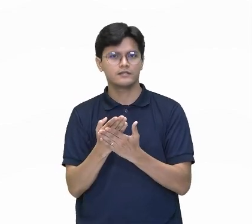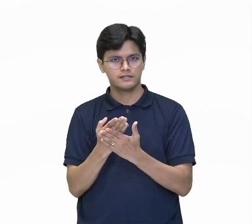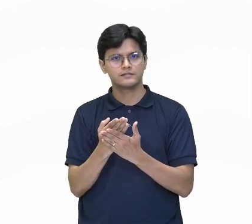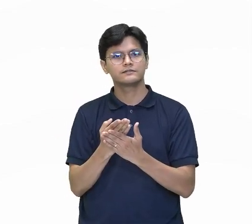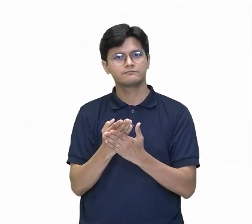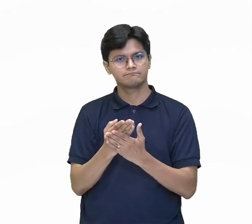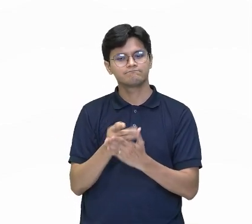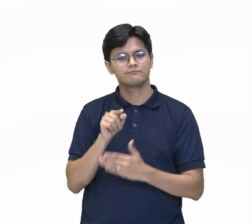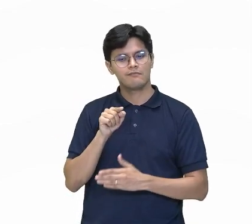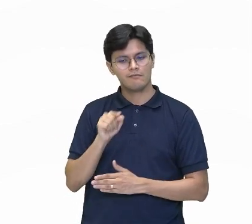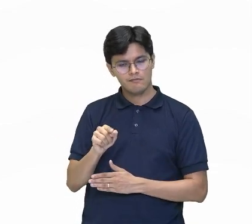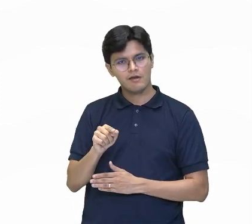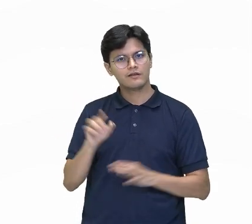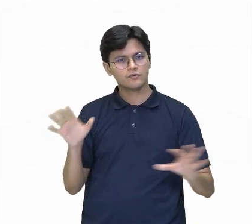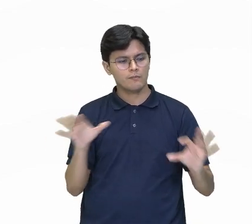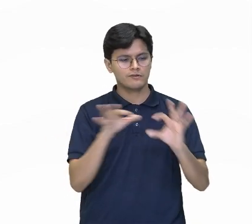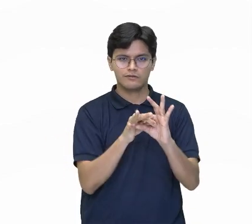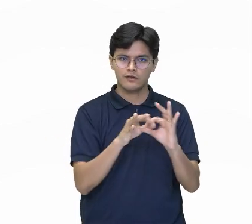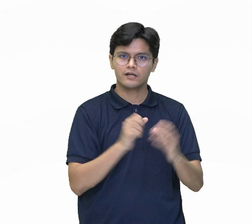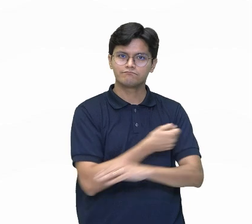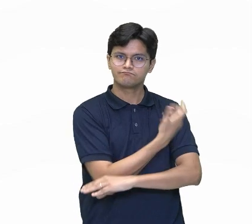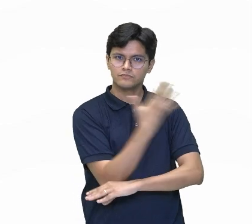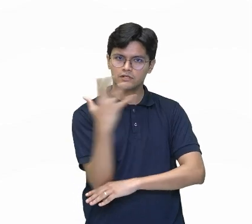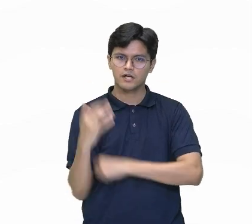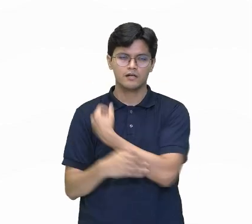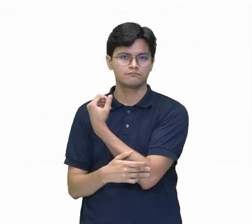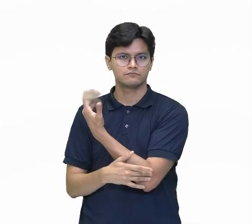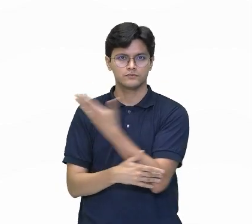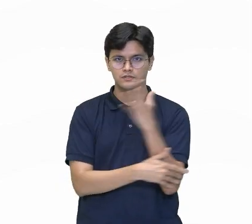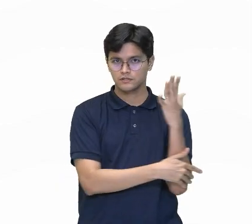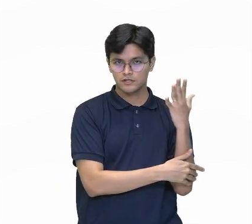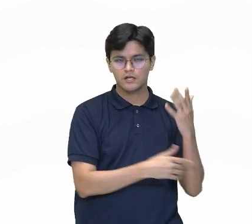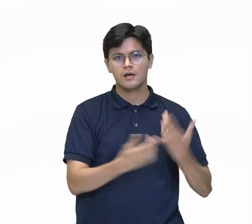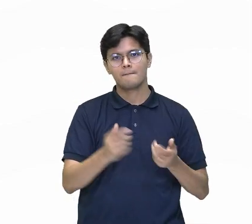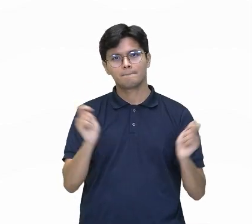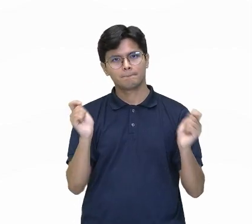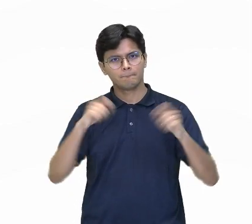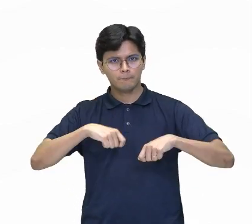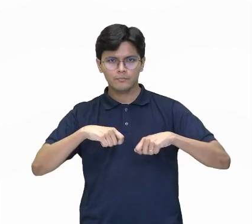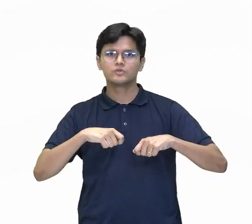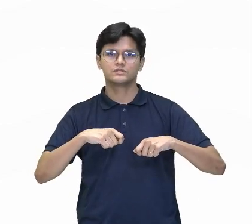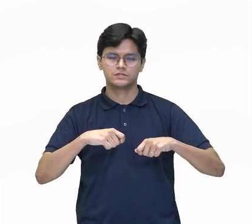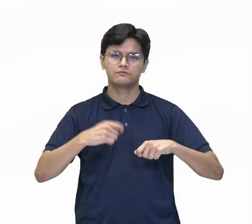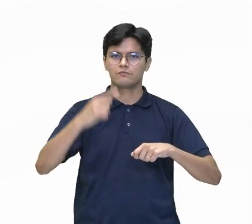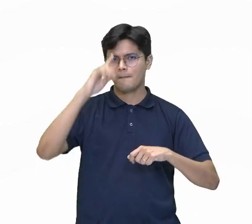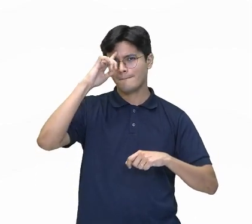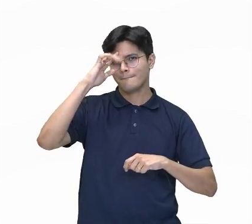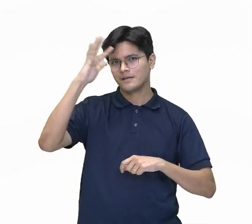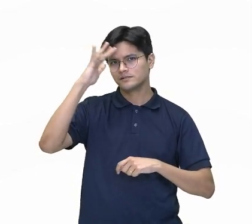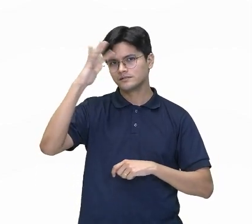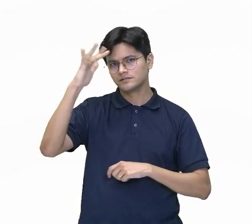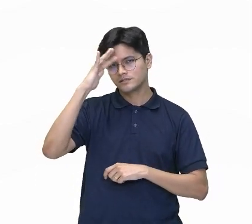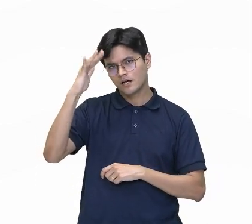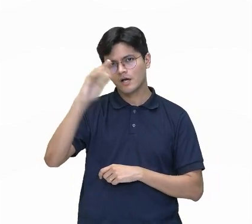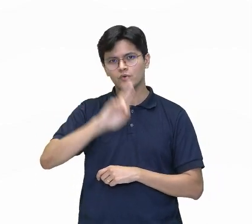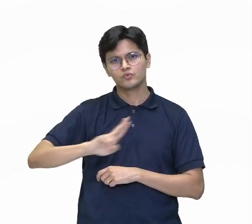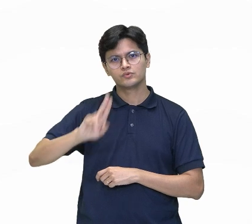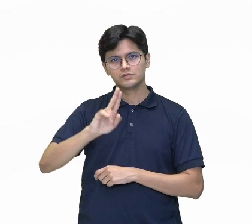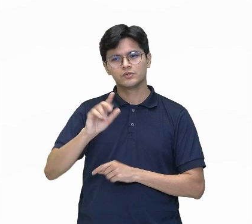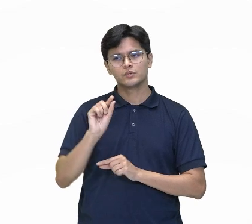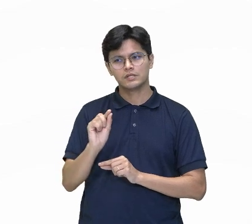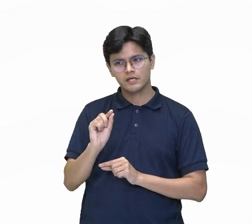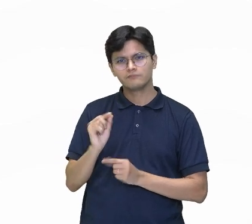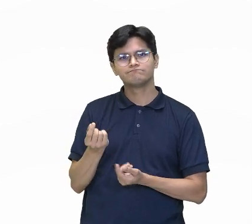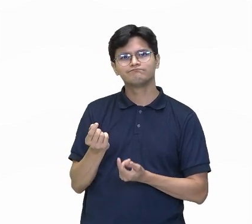da natureza. Nós conseguimos visualizar tudo isso, pensar tudo isso, a partir de algo concreto, né? Que é a natureza,